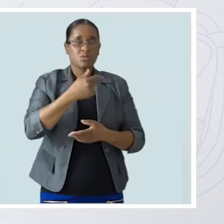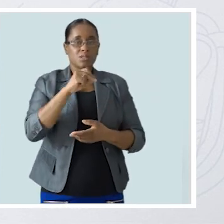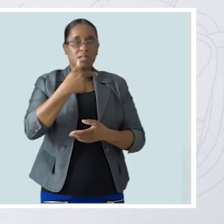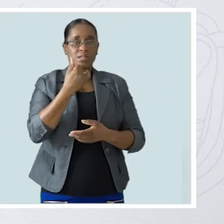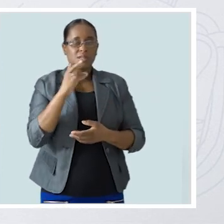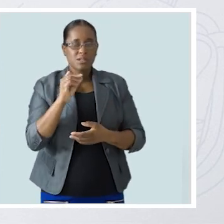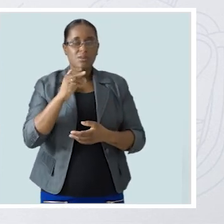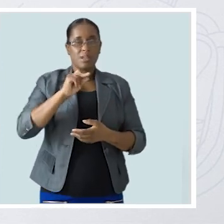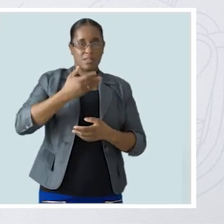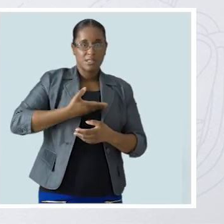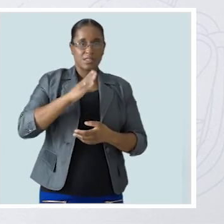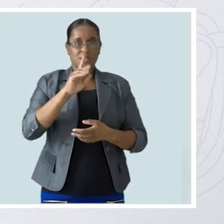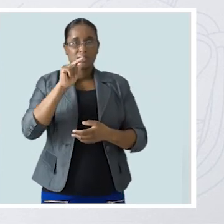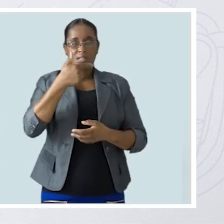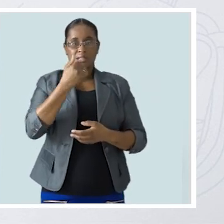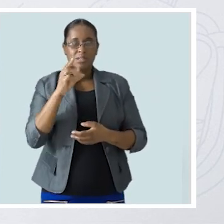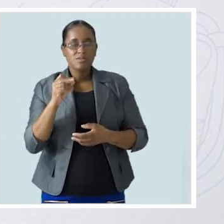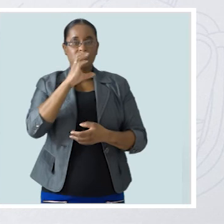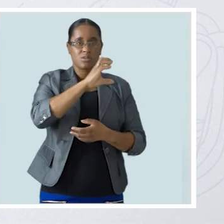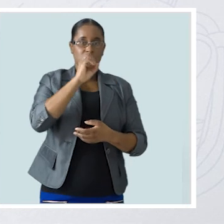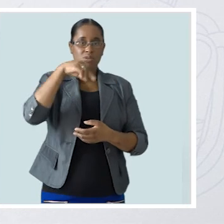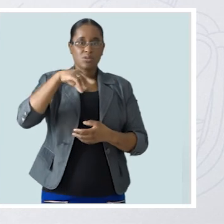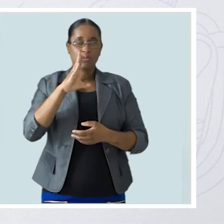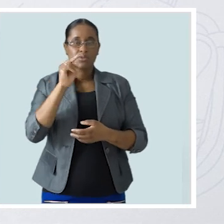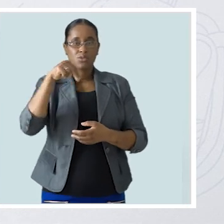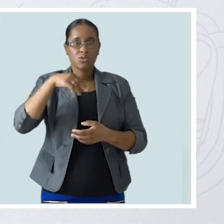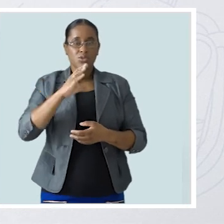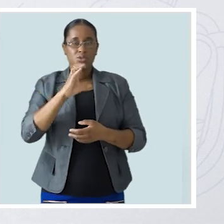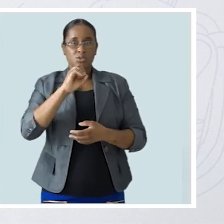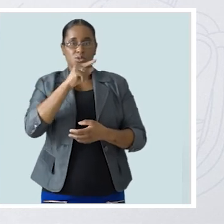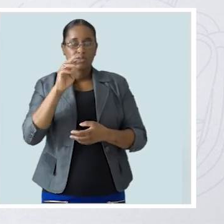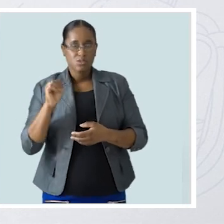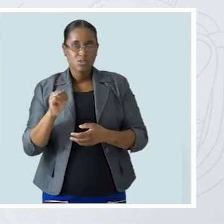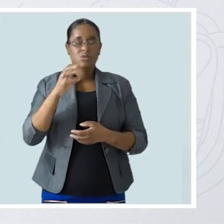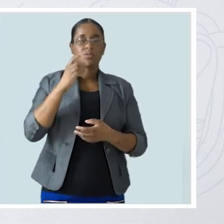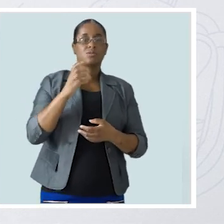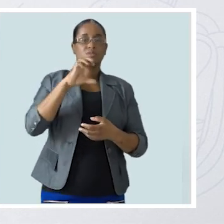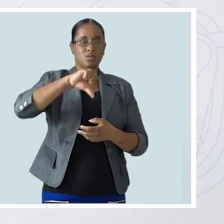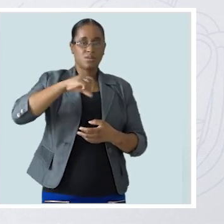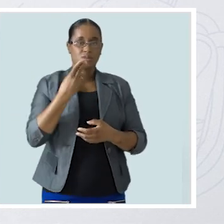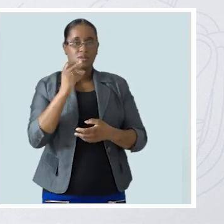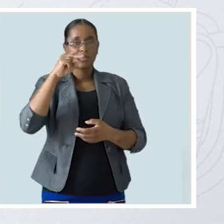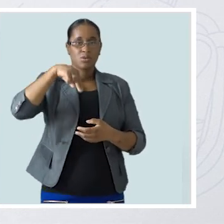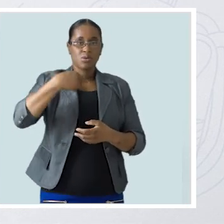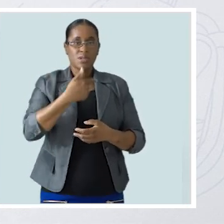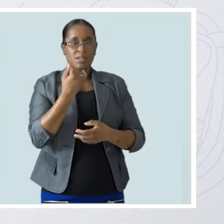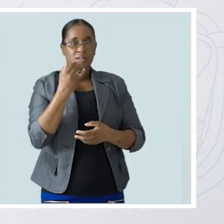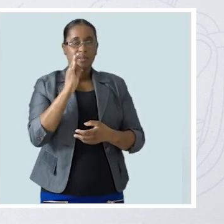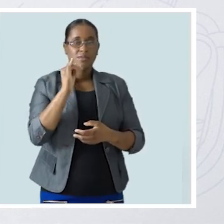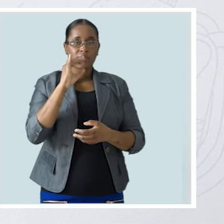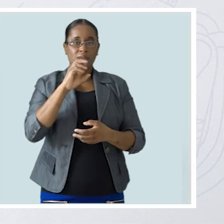adjetivos, conjunções, interjeições, quantificadores,